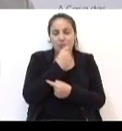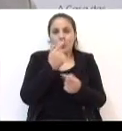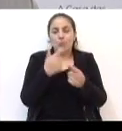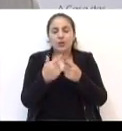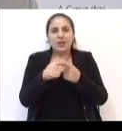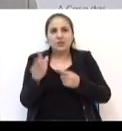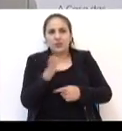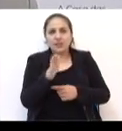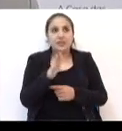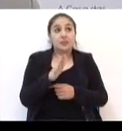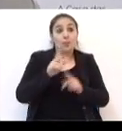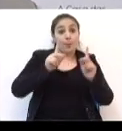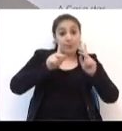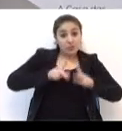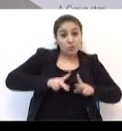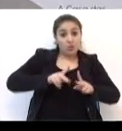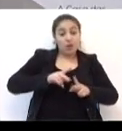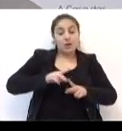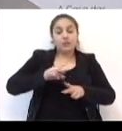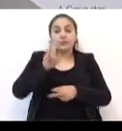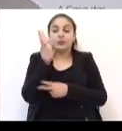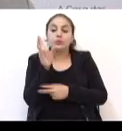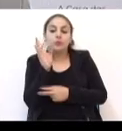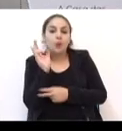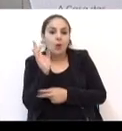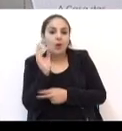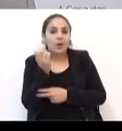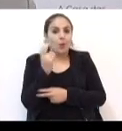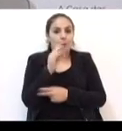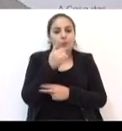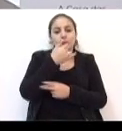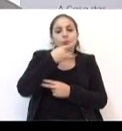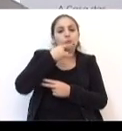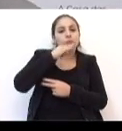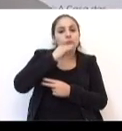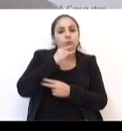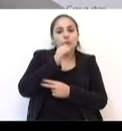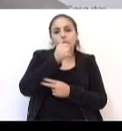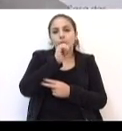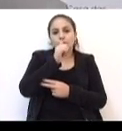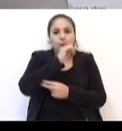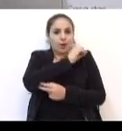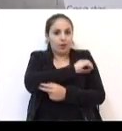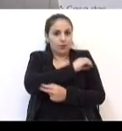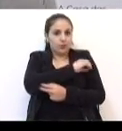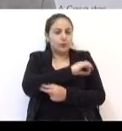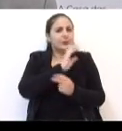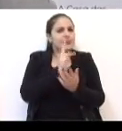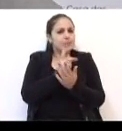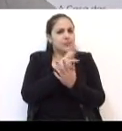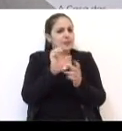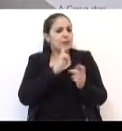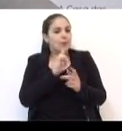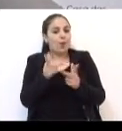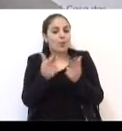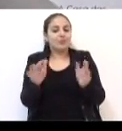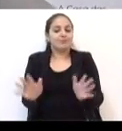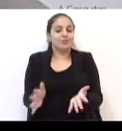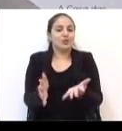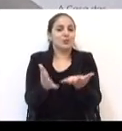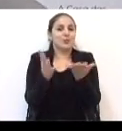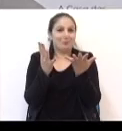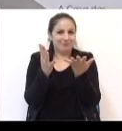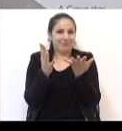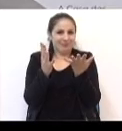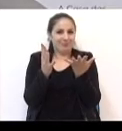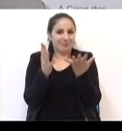está sob efeito de drogas, sob efeito de álcool, principalmente, porque sempre tem algo que incita a isso. E